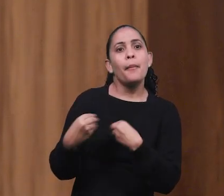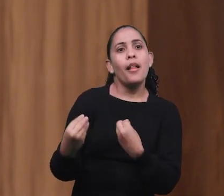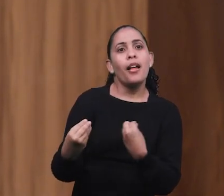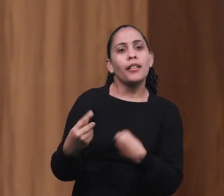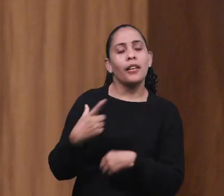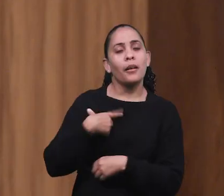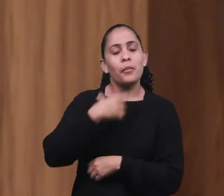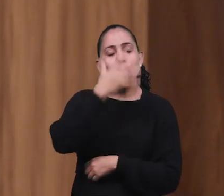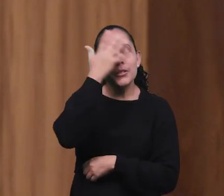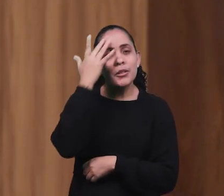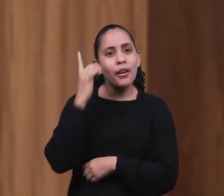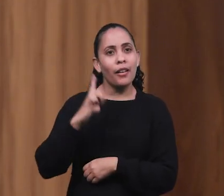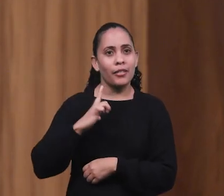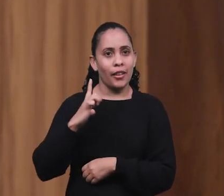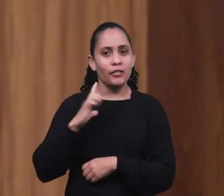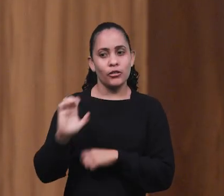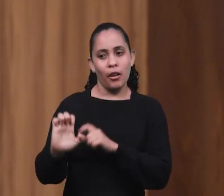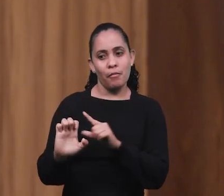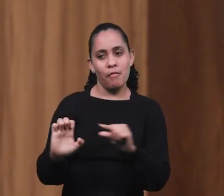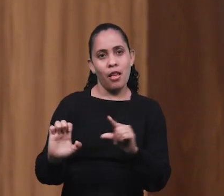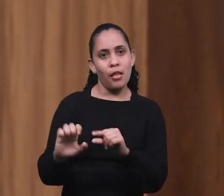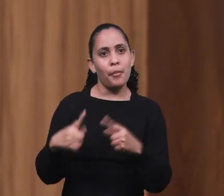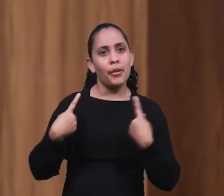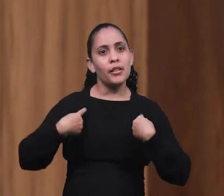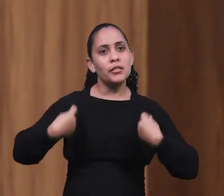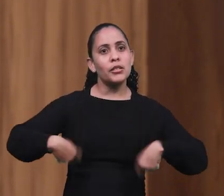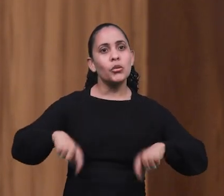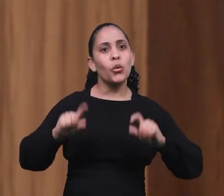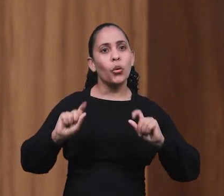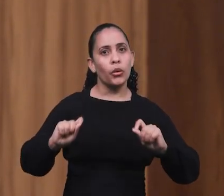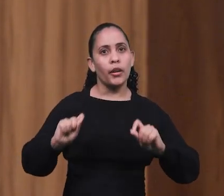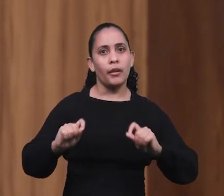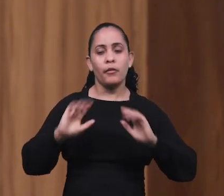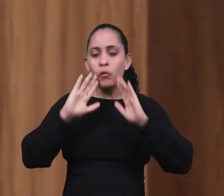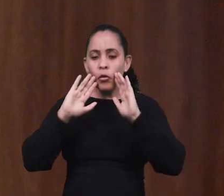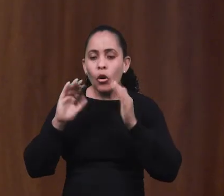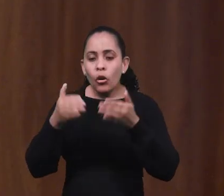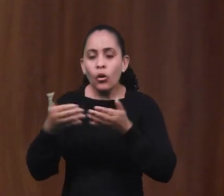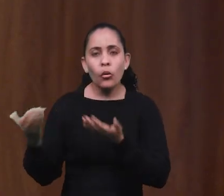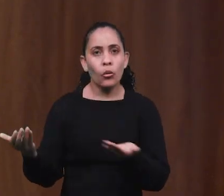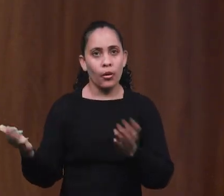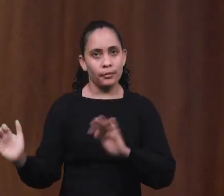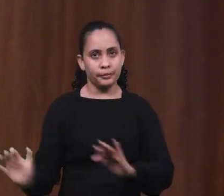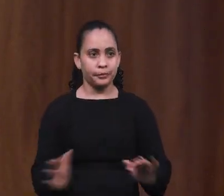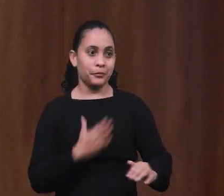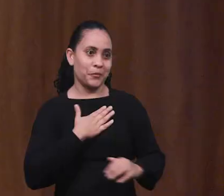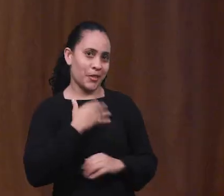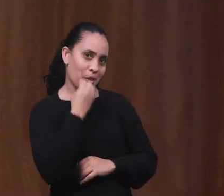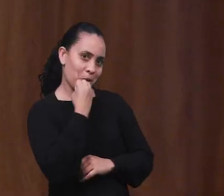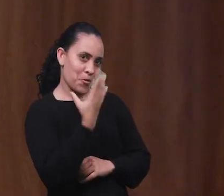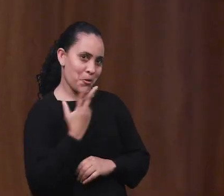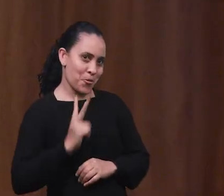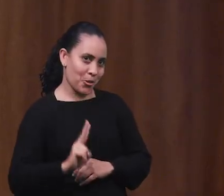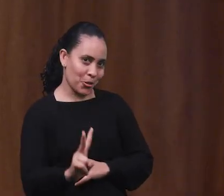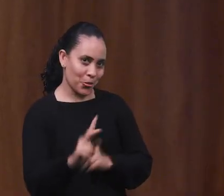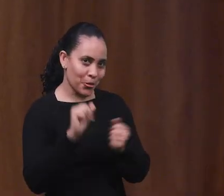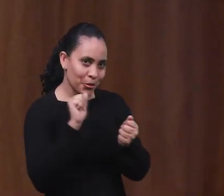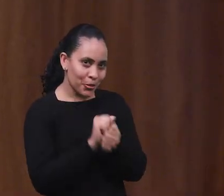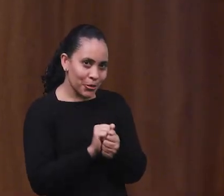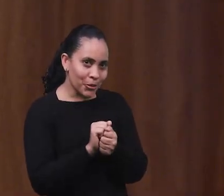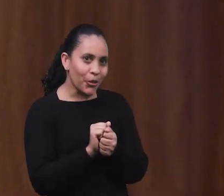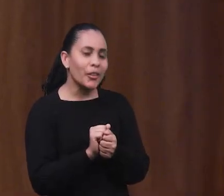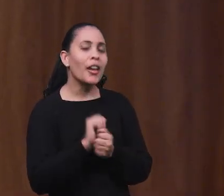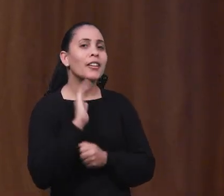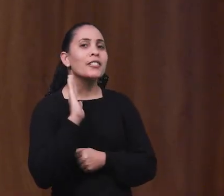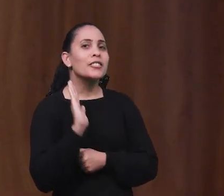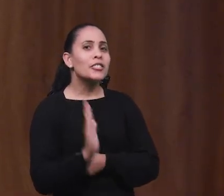tem um negócio, já, o que ele precisa fazer? Para onde que ele precisa olhar? Muito bom. Então, permaneça conosco e